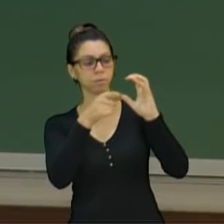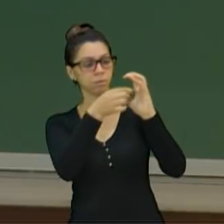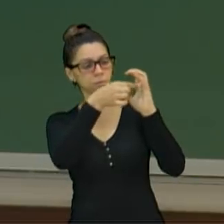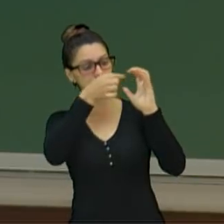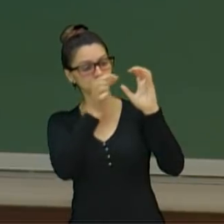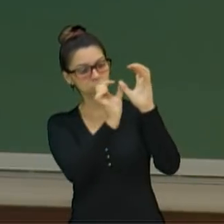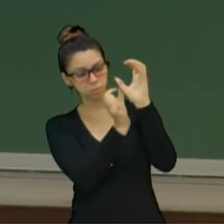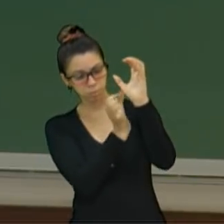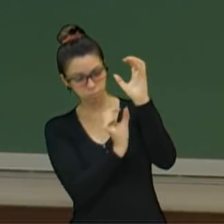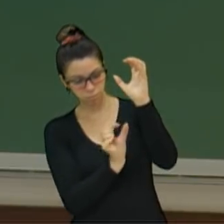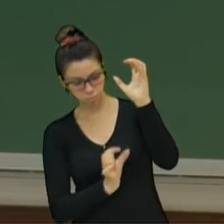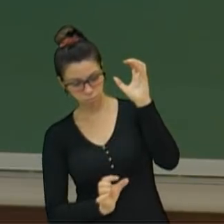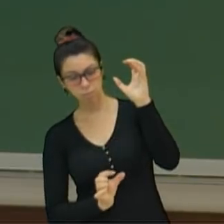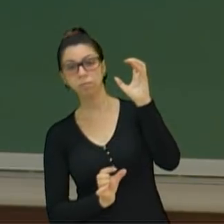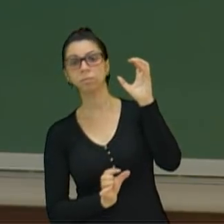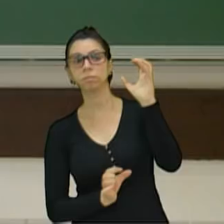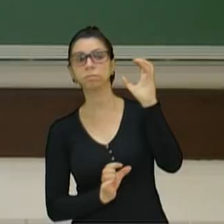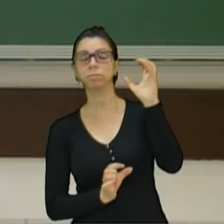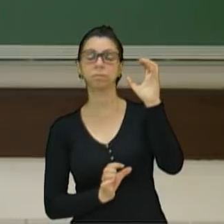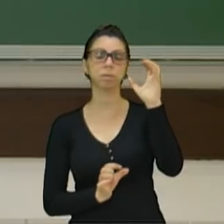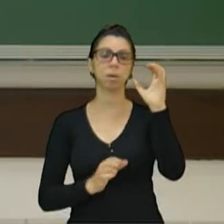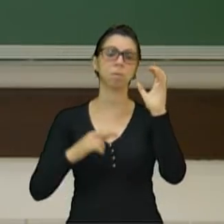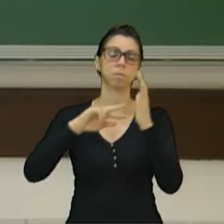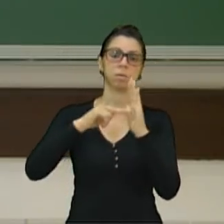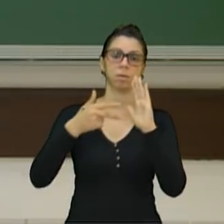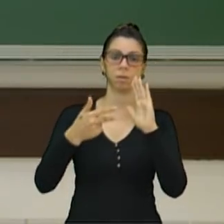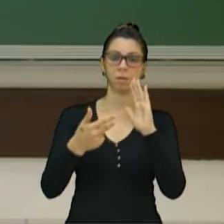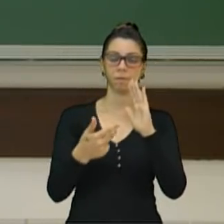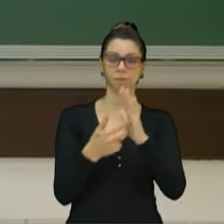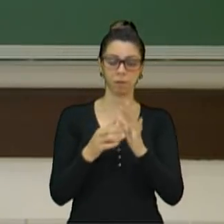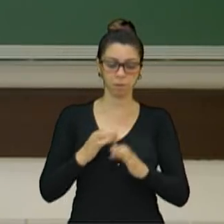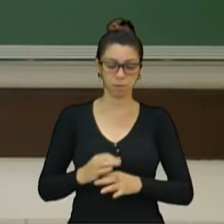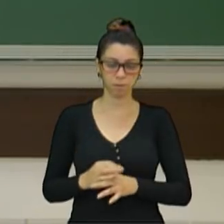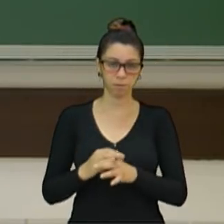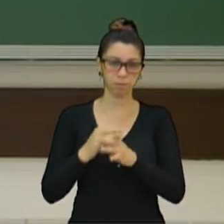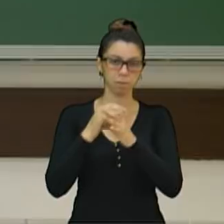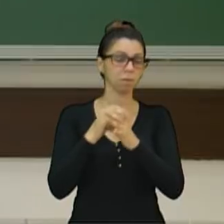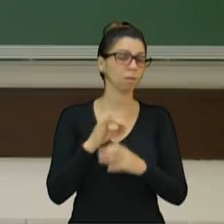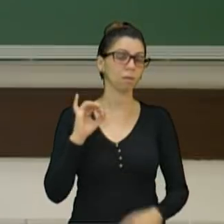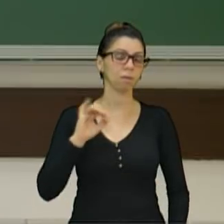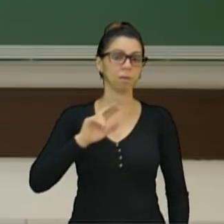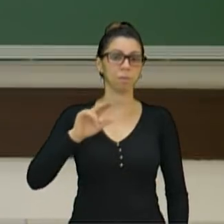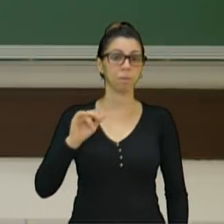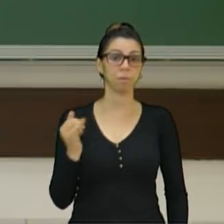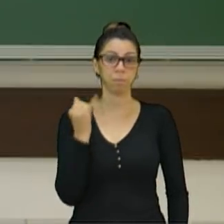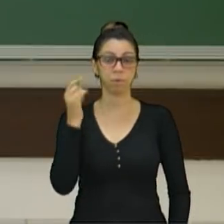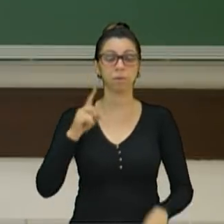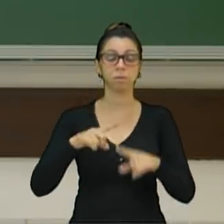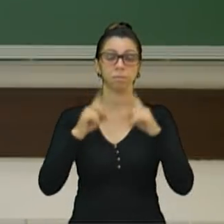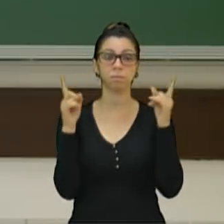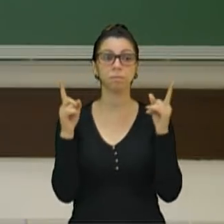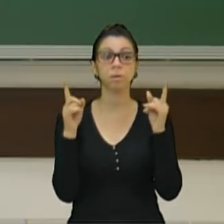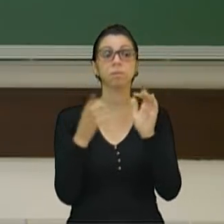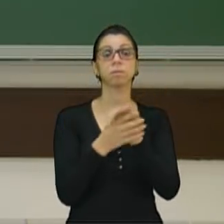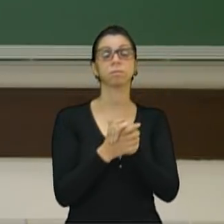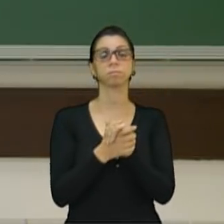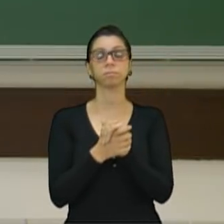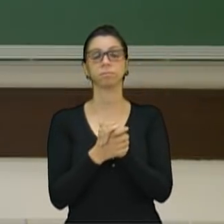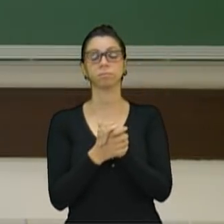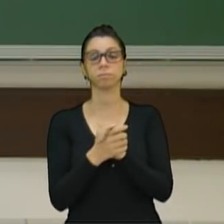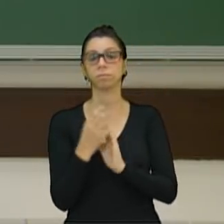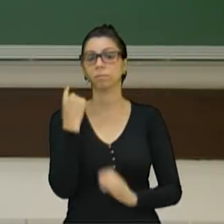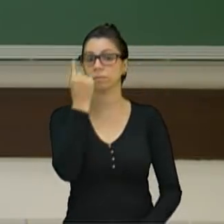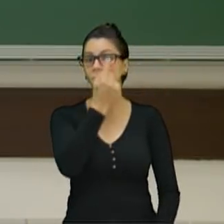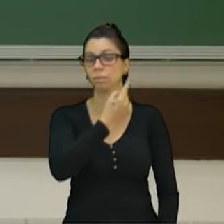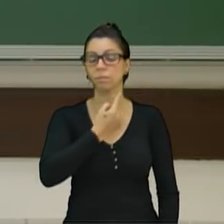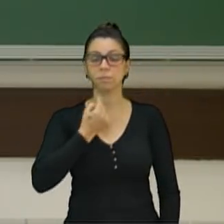encefálico. Não significa que a medula ou os nervos não sejam importantes. Como a região da boca é